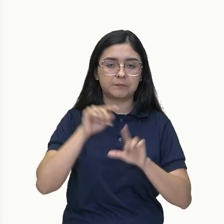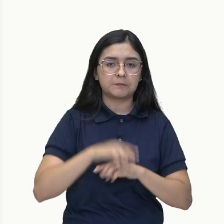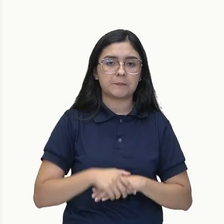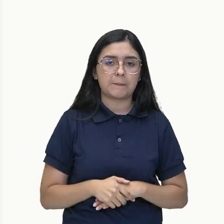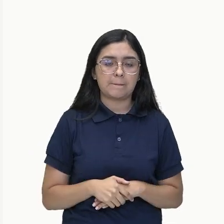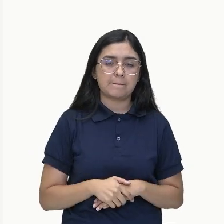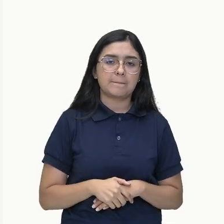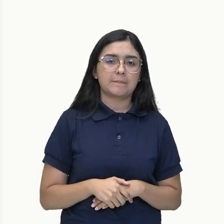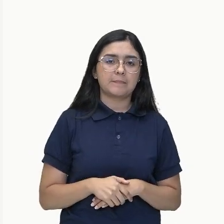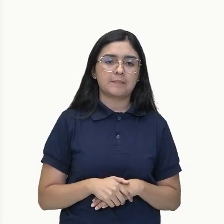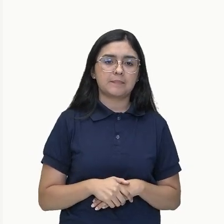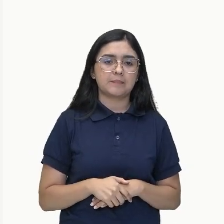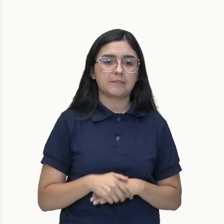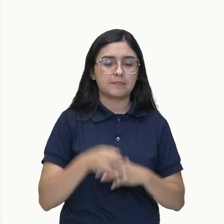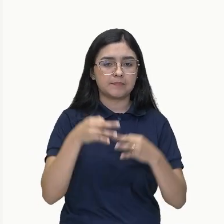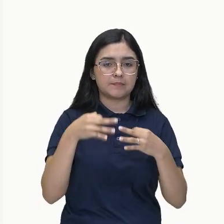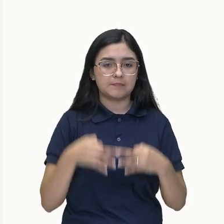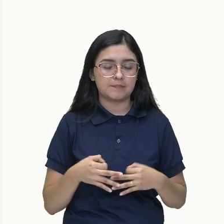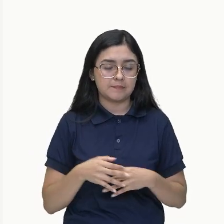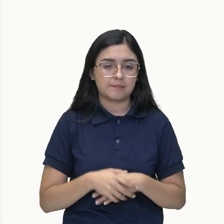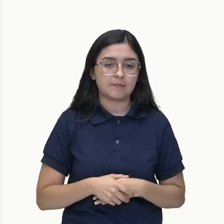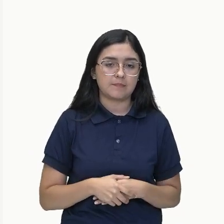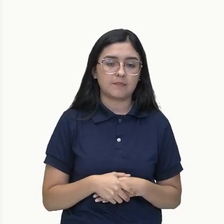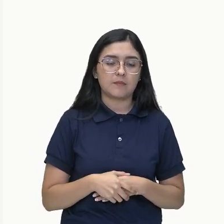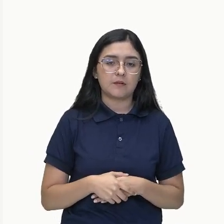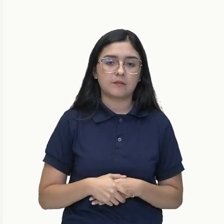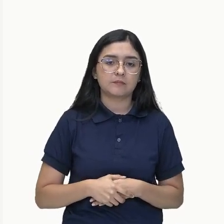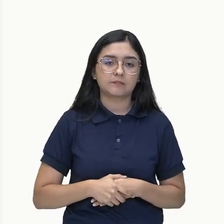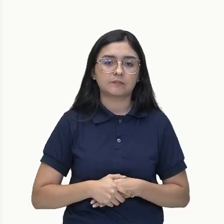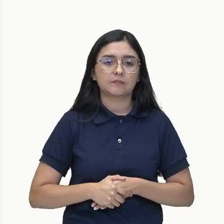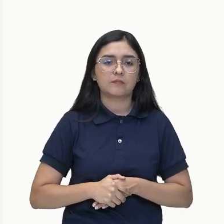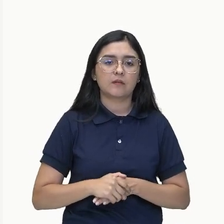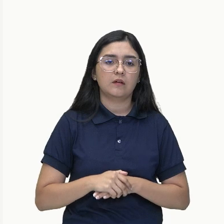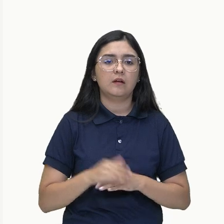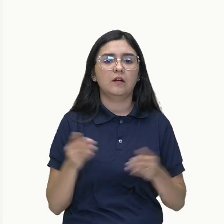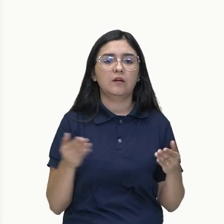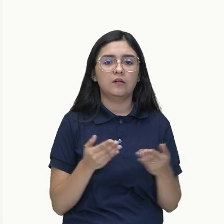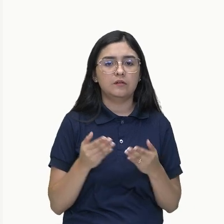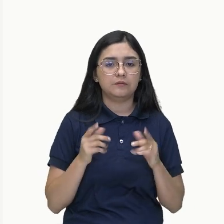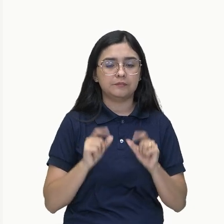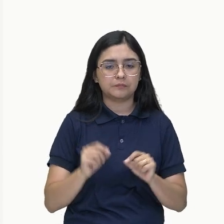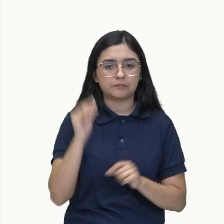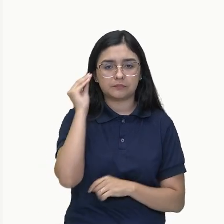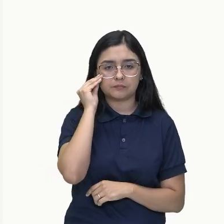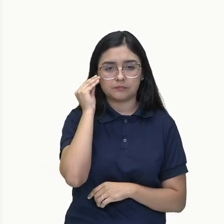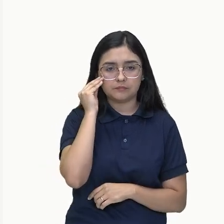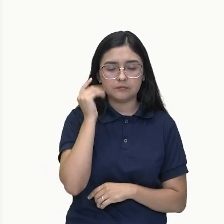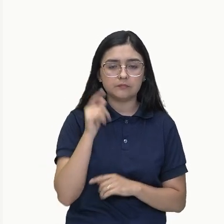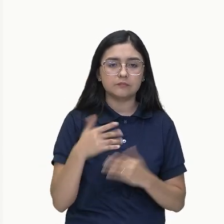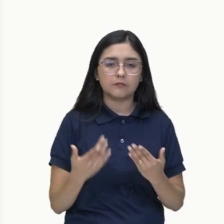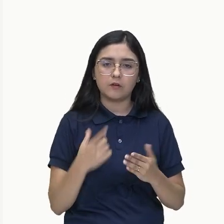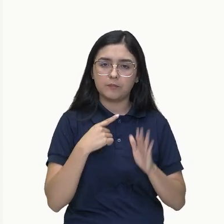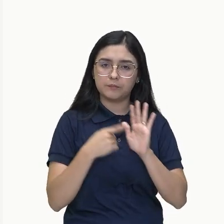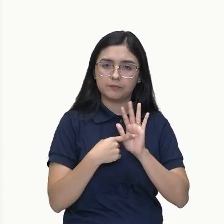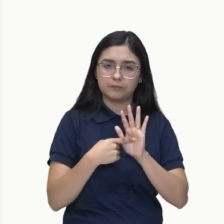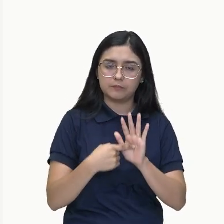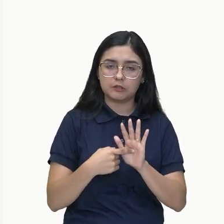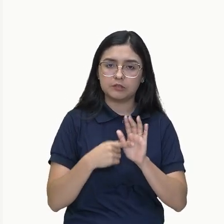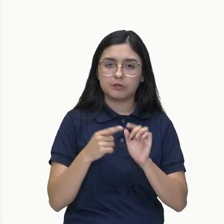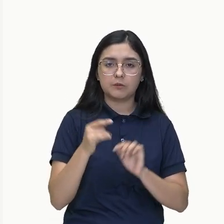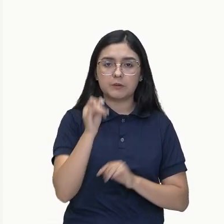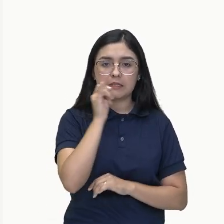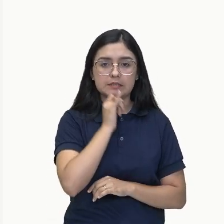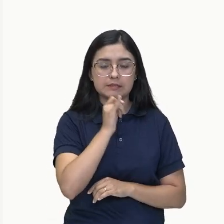parábola. Muito bem, muito bem. O que a gente vai fazer agora? Eu tenho aqui, trouxe um exemplo para a